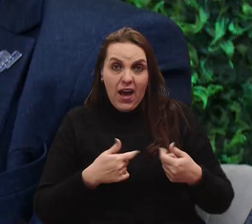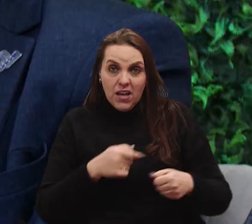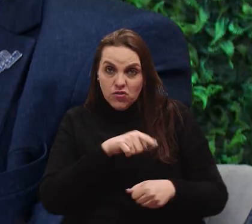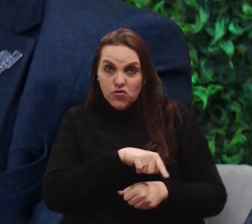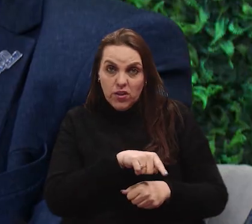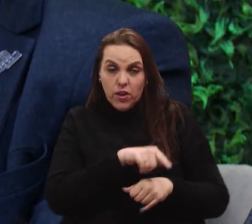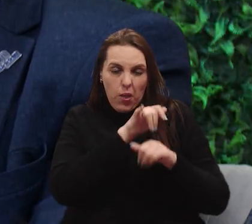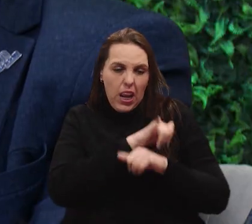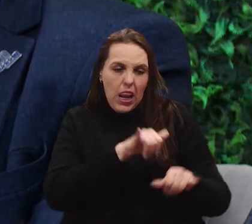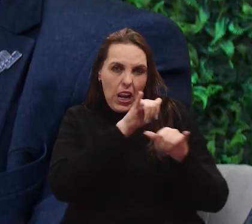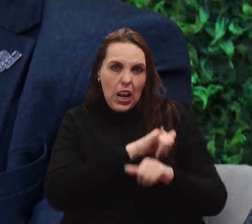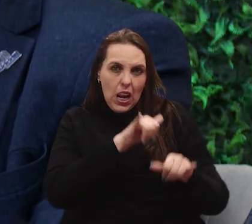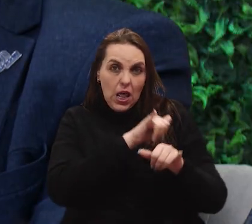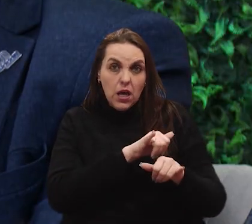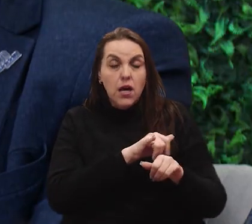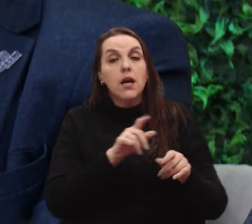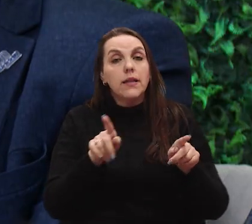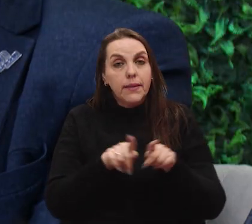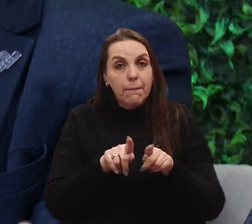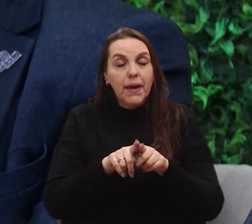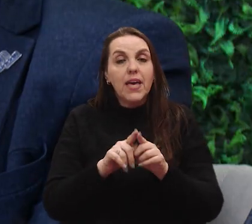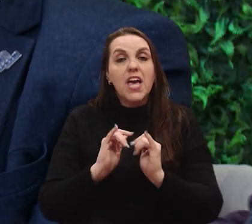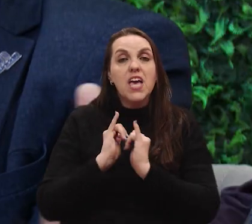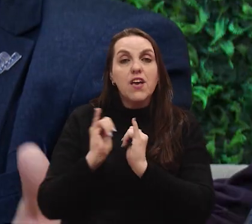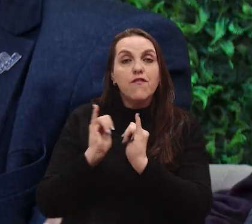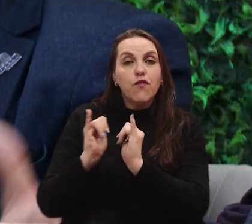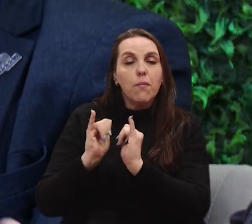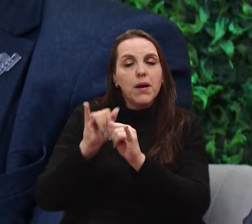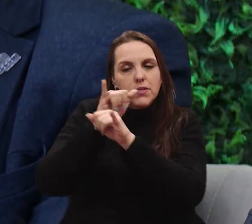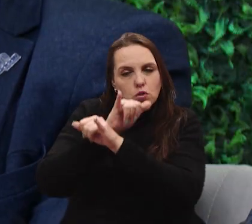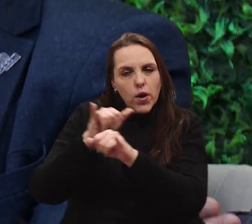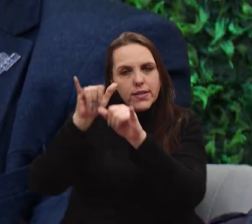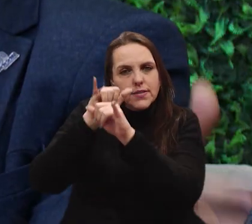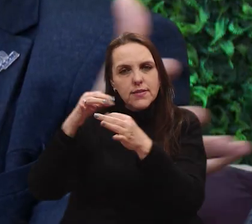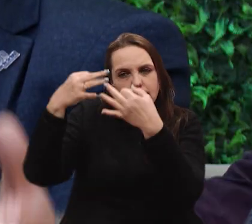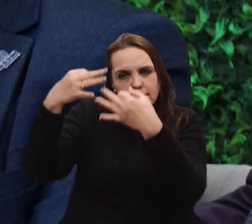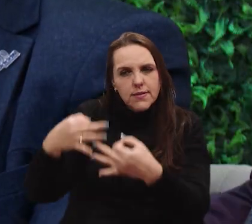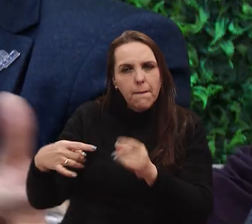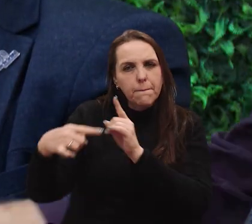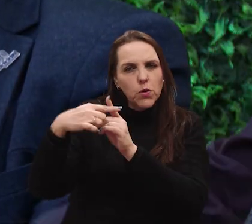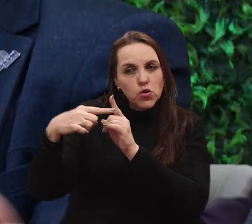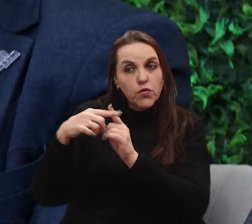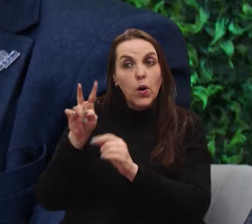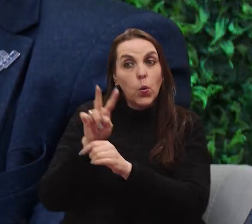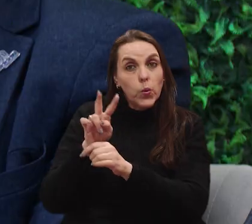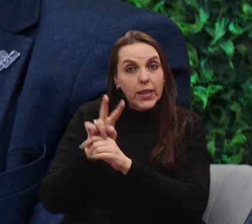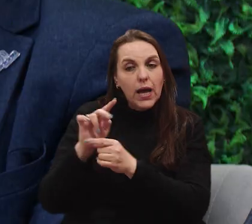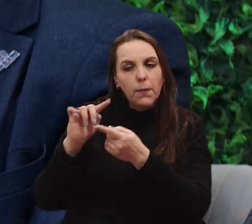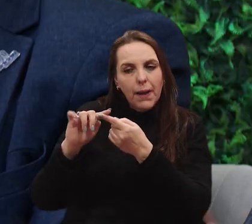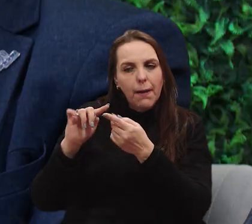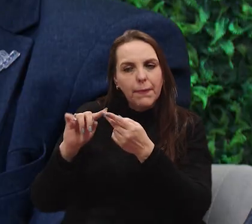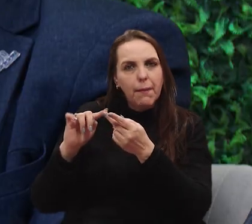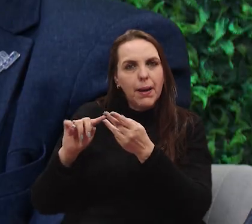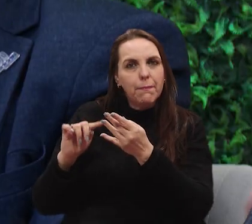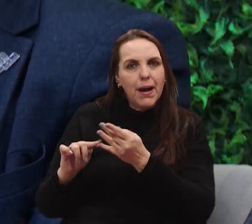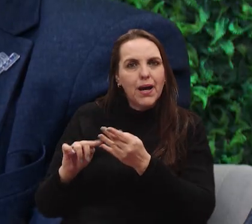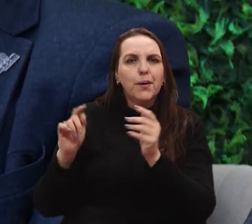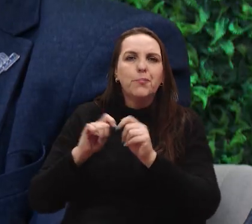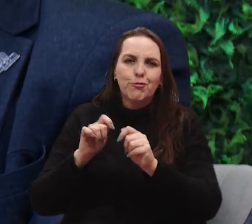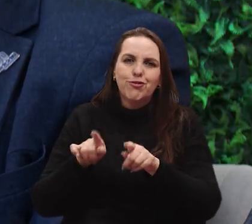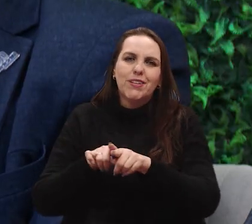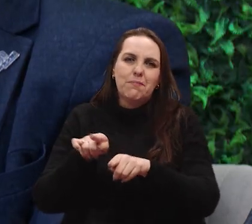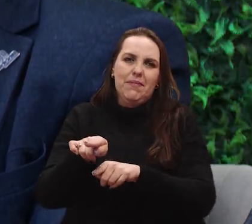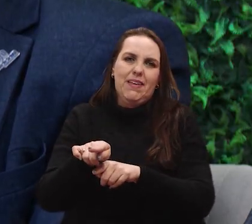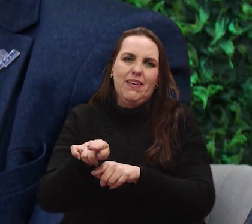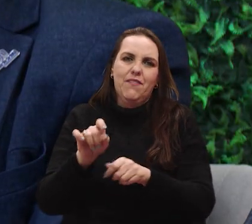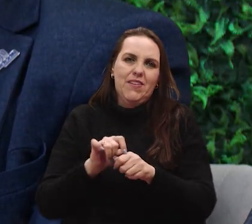numa publicidade, fazer uma propaganda informando, olha, cuida isso, cuida aquilo. Quer dizer, eles poderiam fazer mais